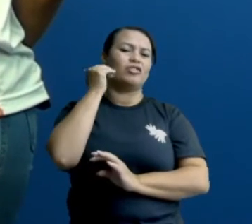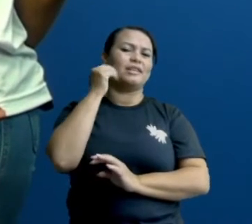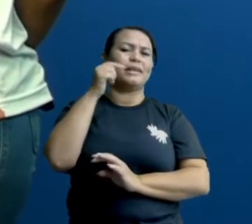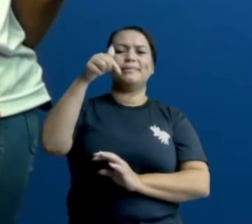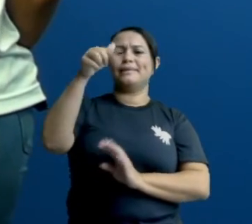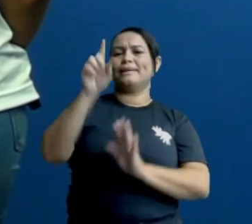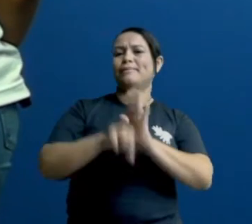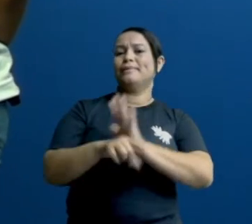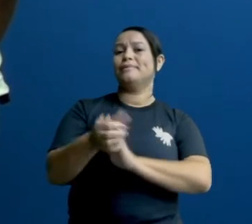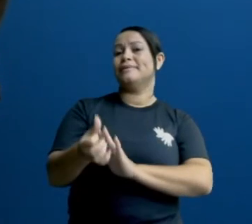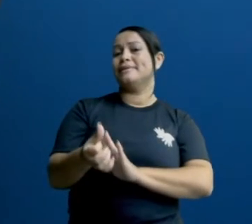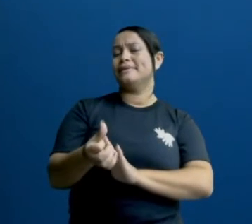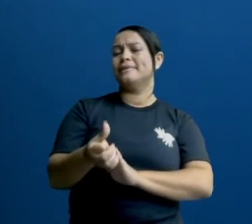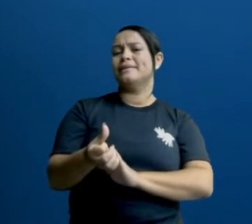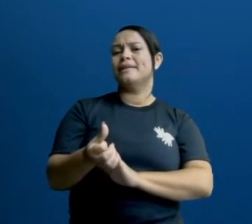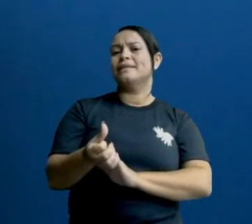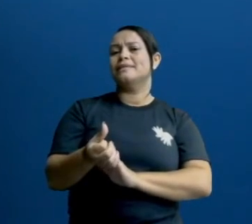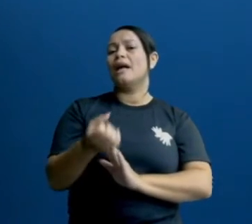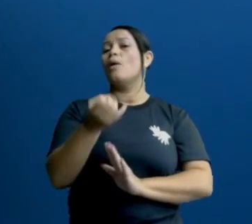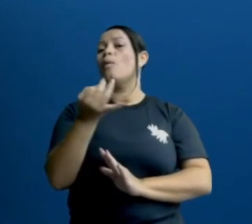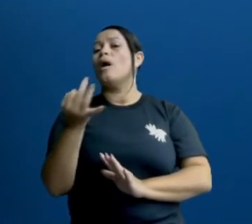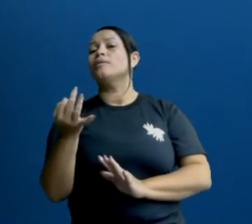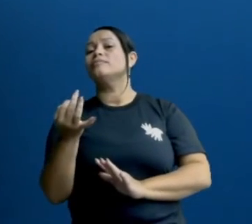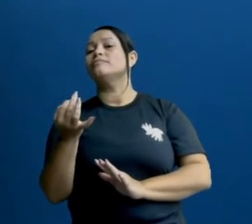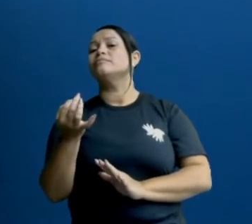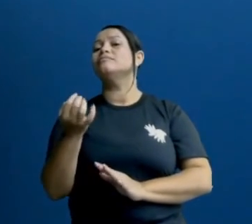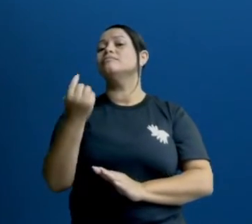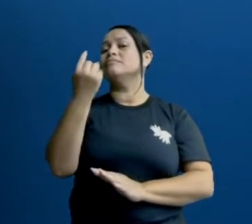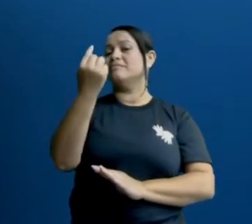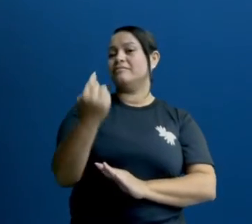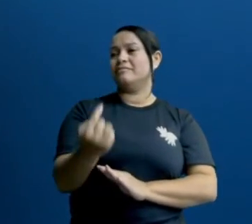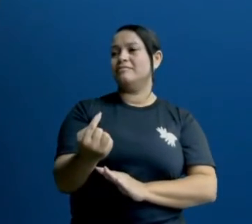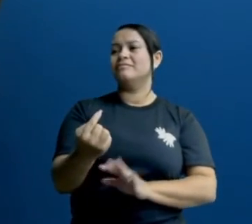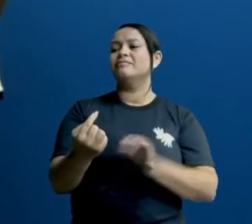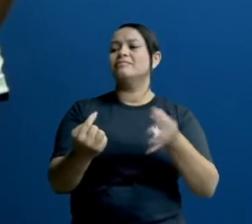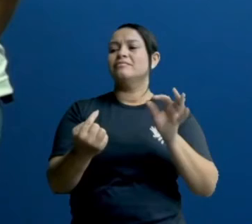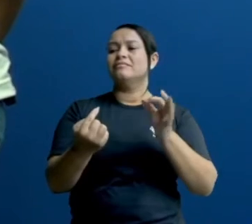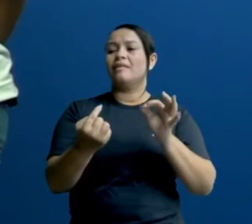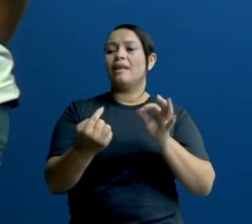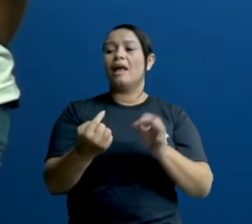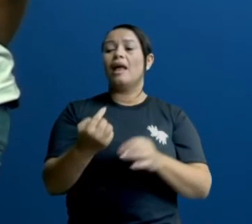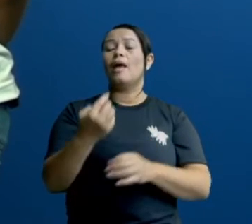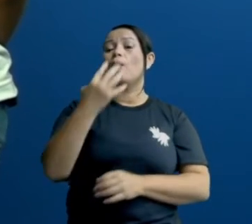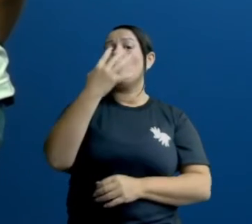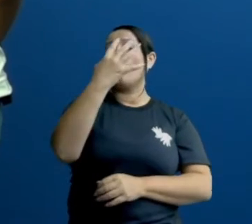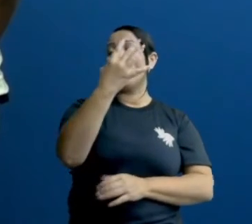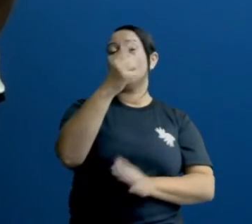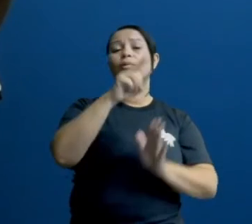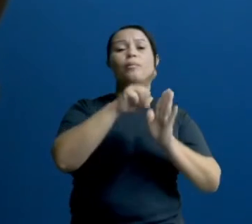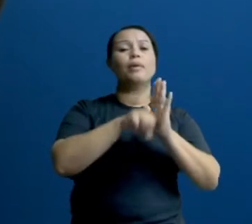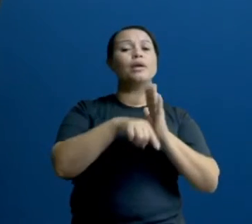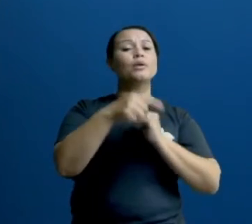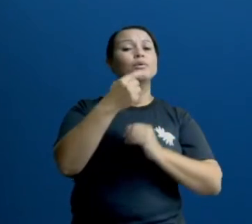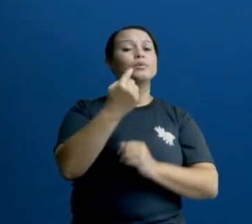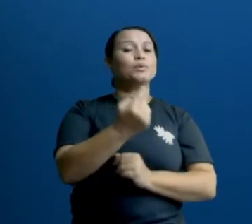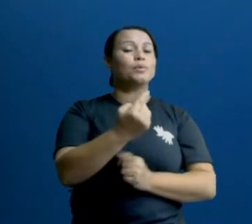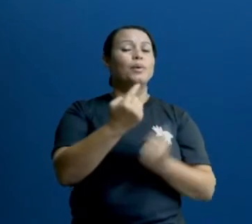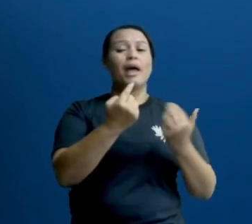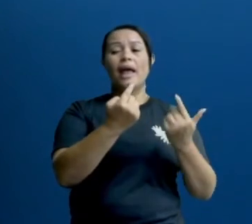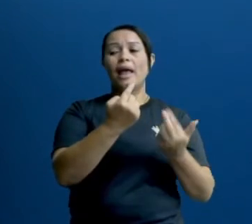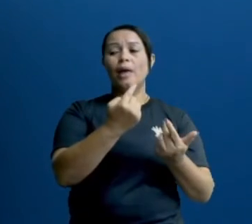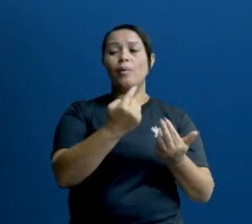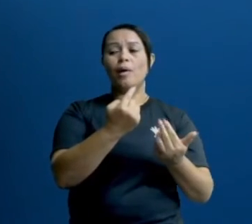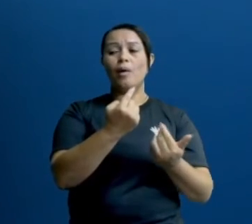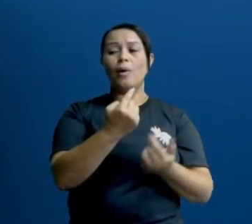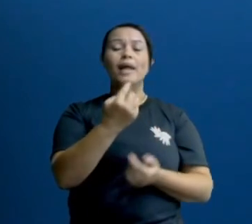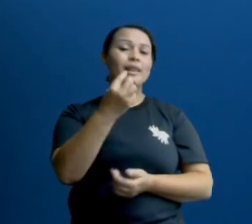fazer na mente, né? 7 menos 6 é igual a 1. E 4 menos 1 é igual